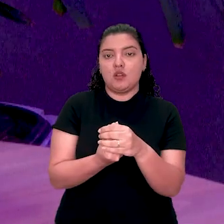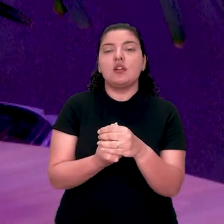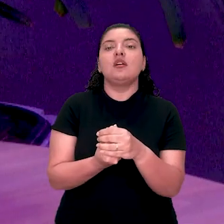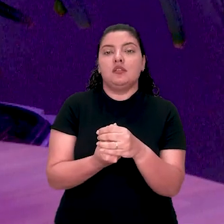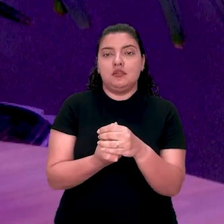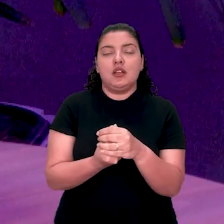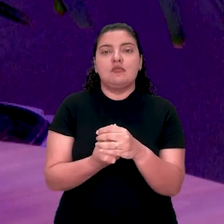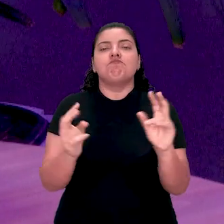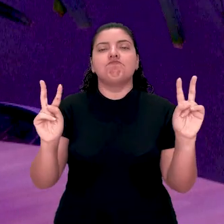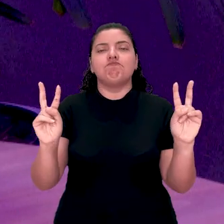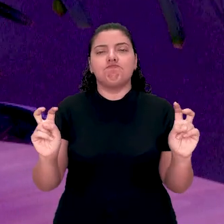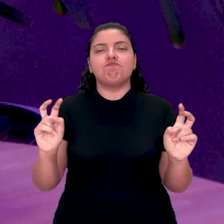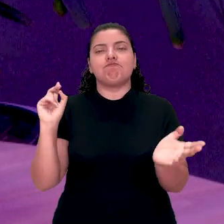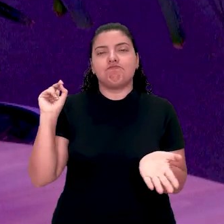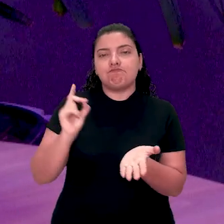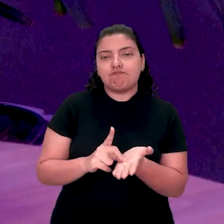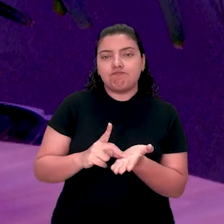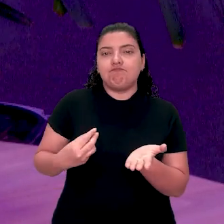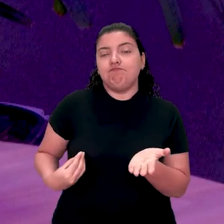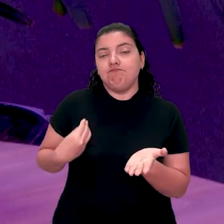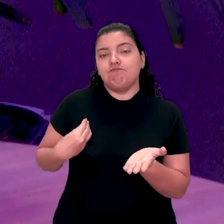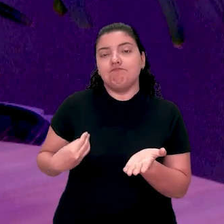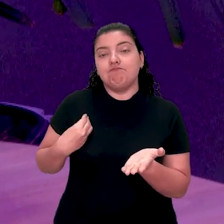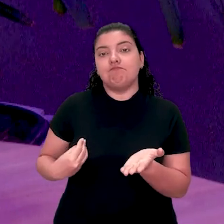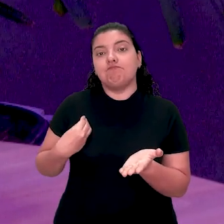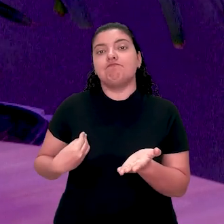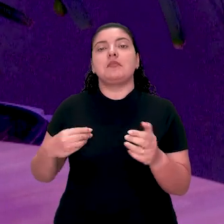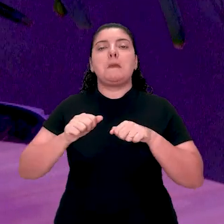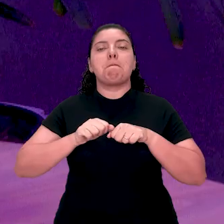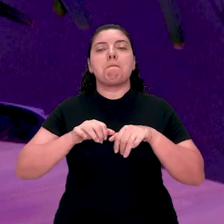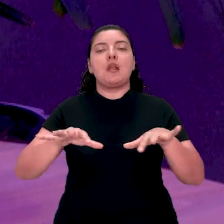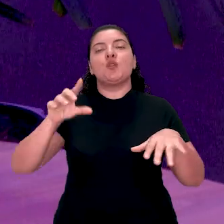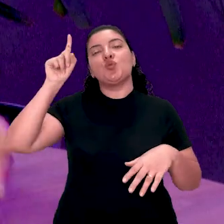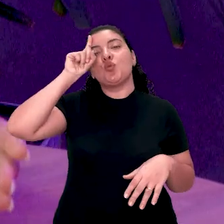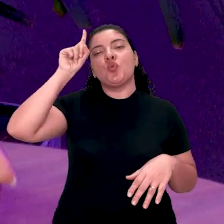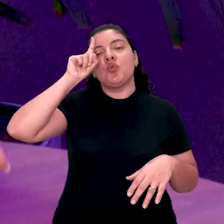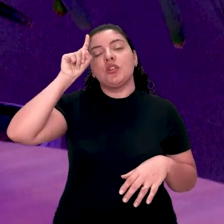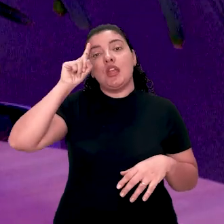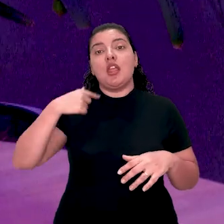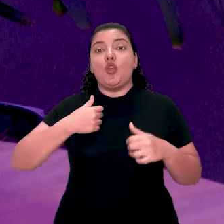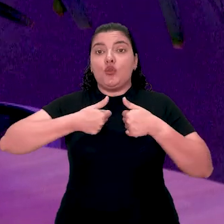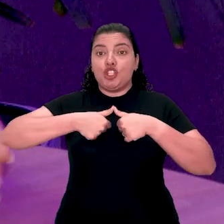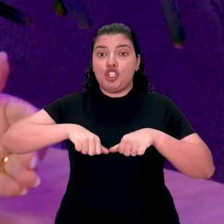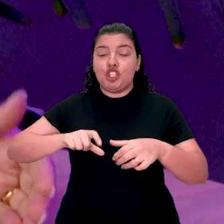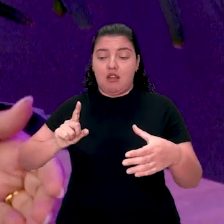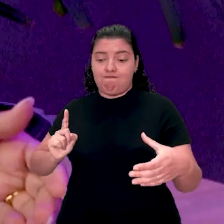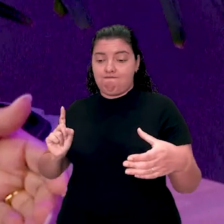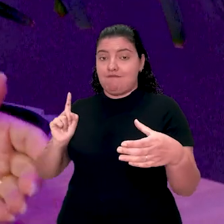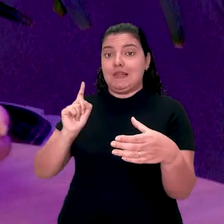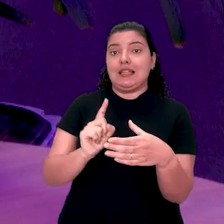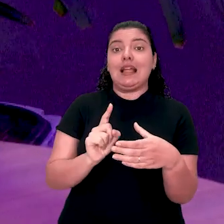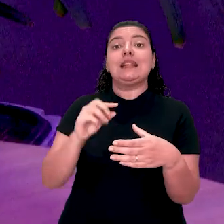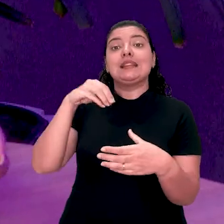chega para a nossa pauta, e ela chega para a nossa vivência, e ela chega para o nosso dia a dia, e poder estar inserida nesse